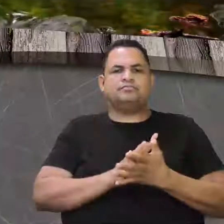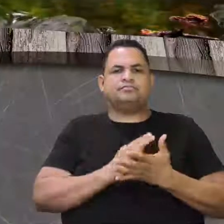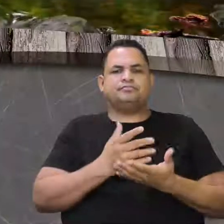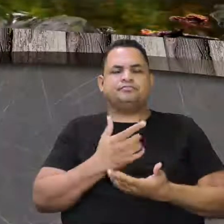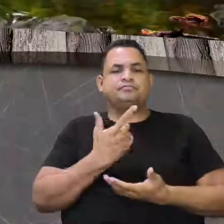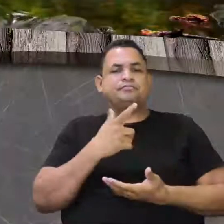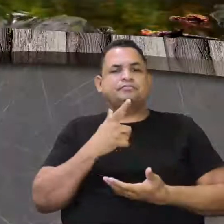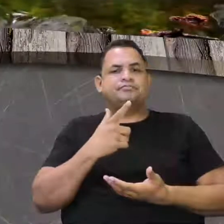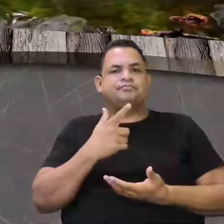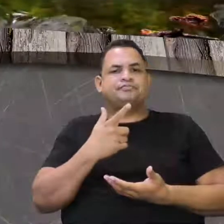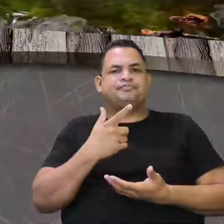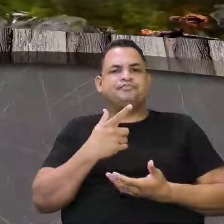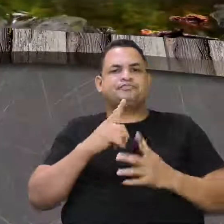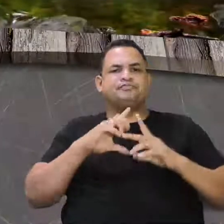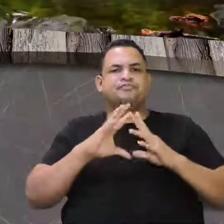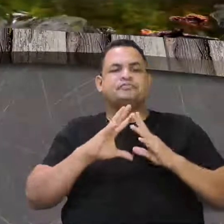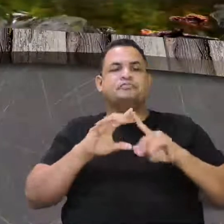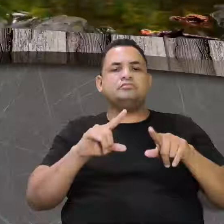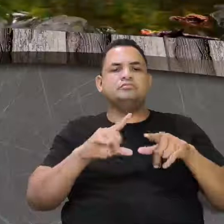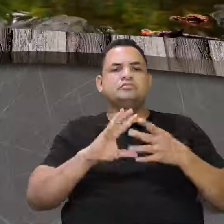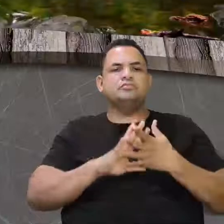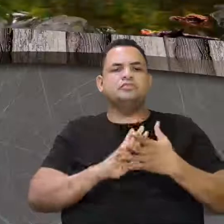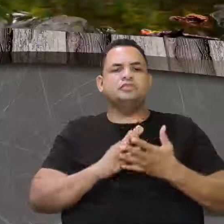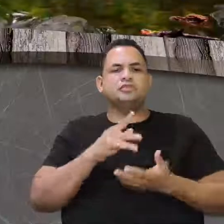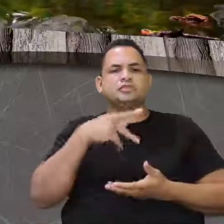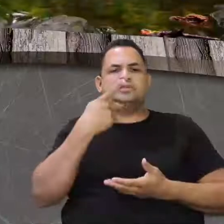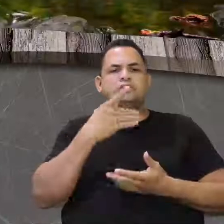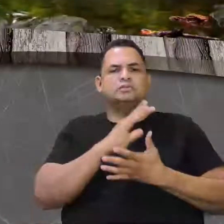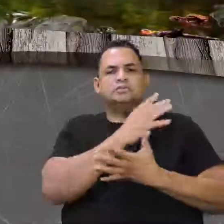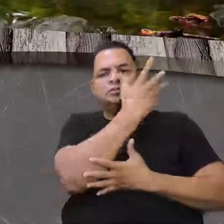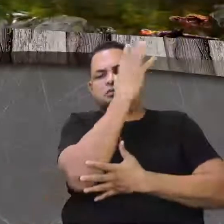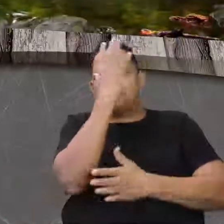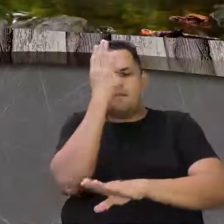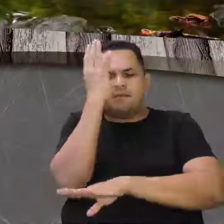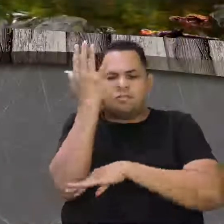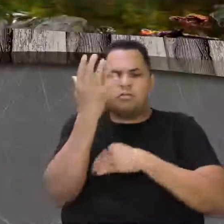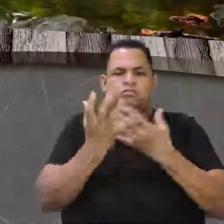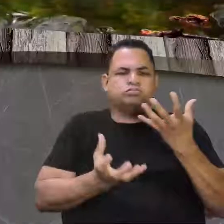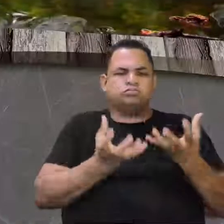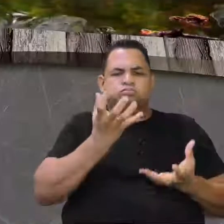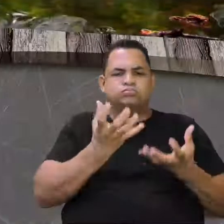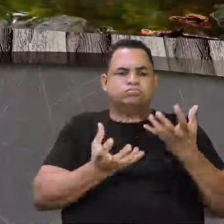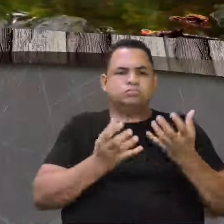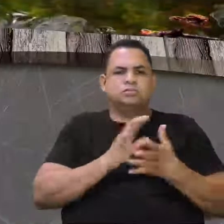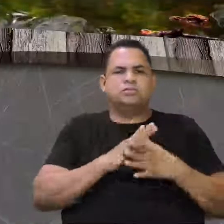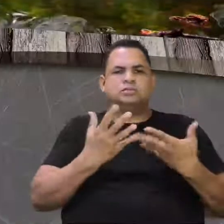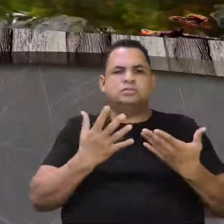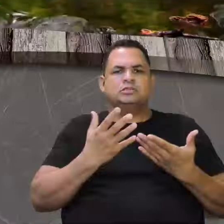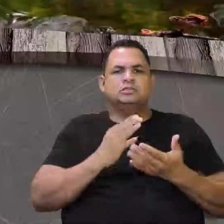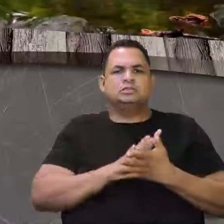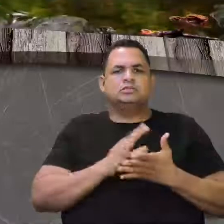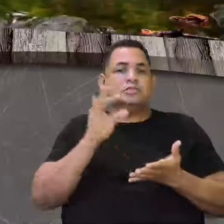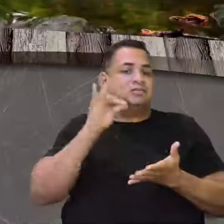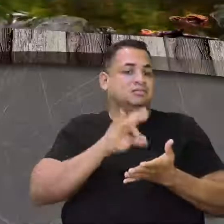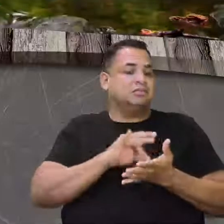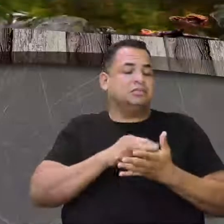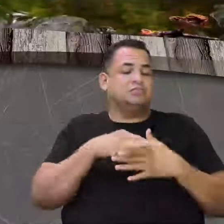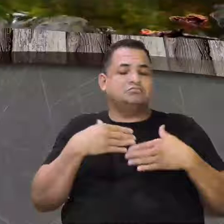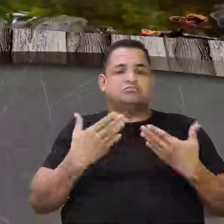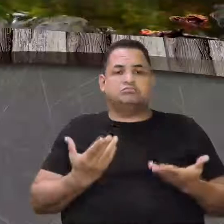não tenha. Porém, todos esses elementos que a gente falou ali, desmatamento, queimada, tudo isso já é real,